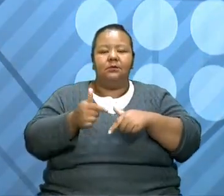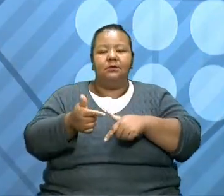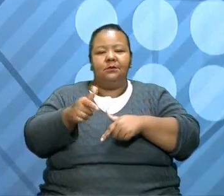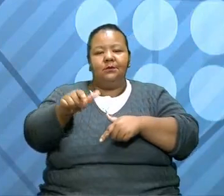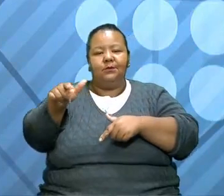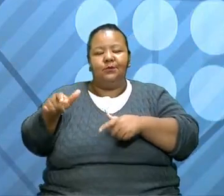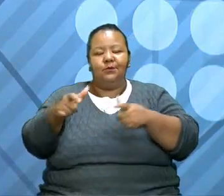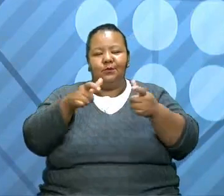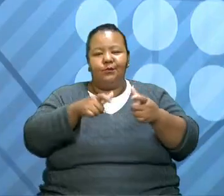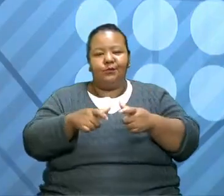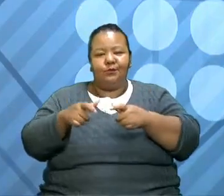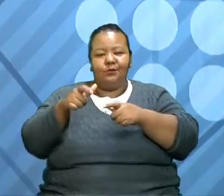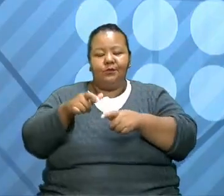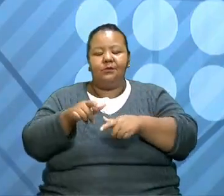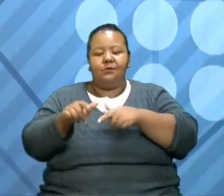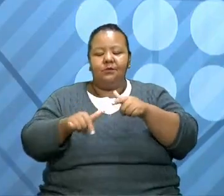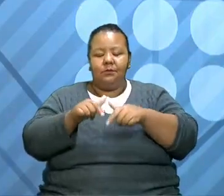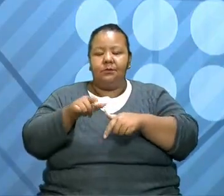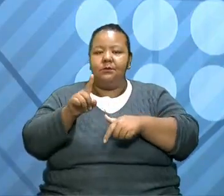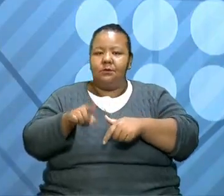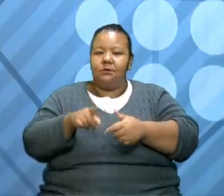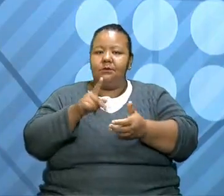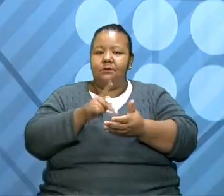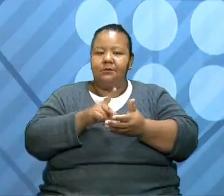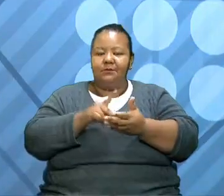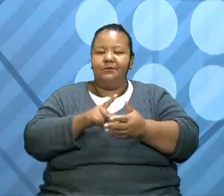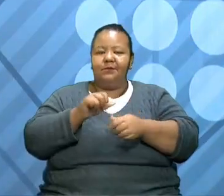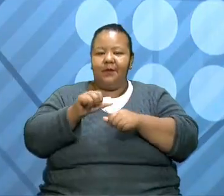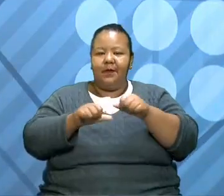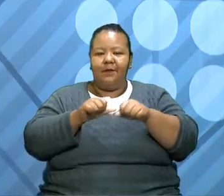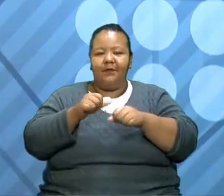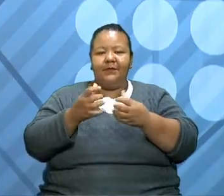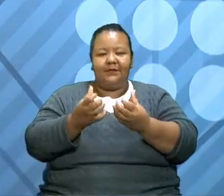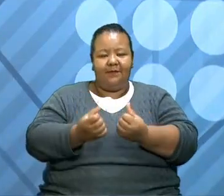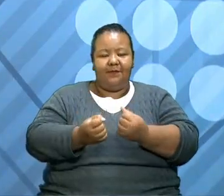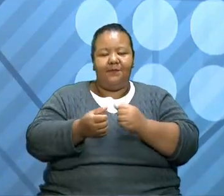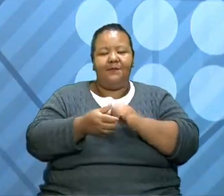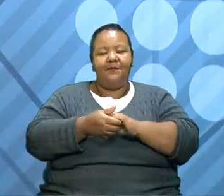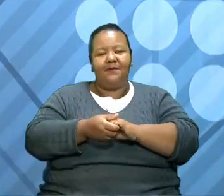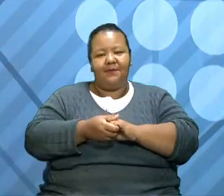outro ambiente e esse trabalho seja de fato flexível.